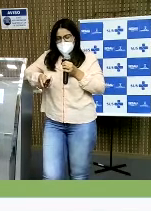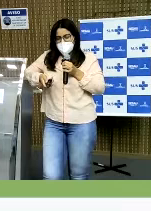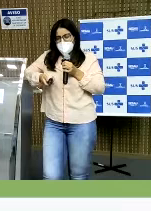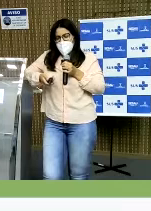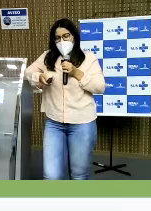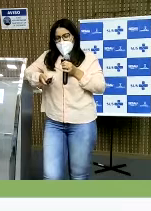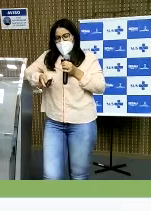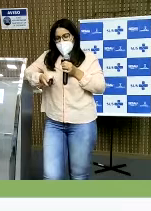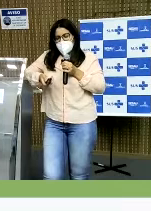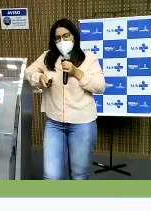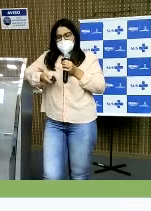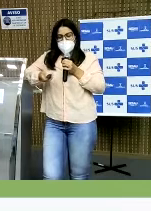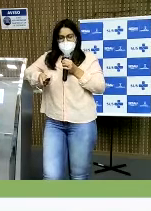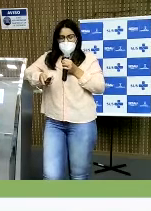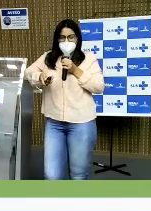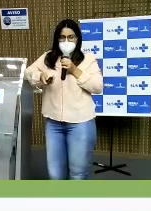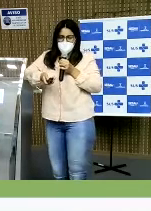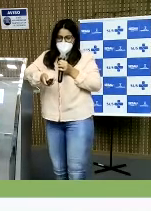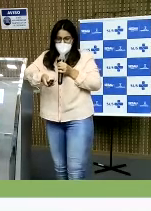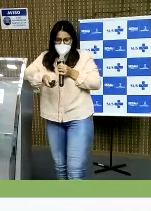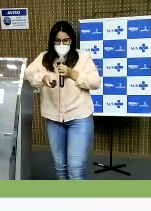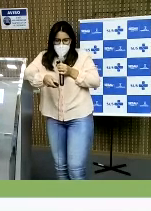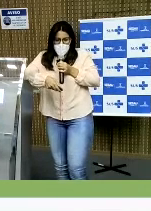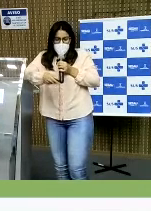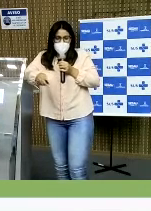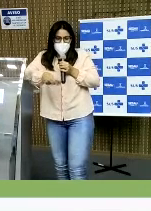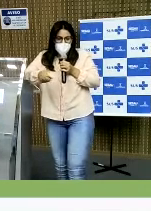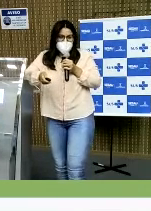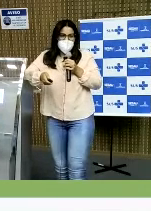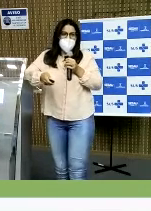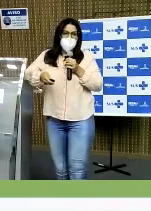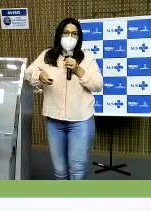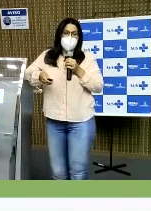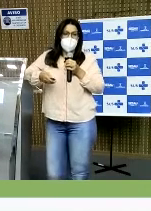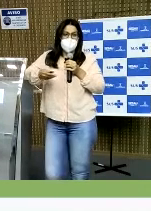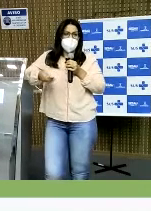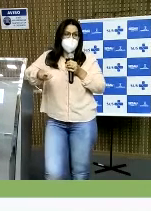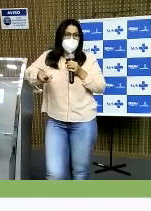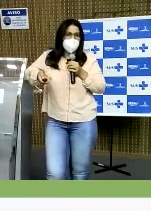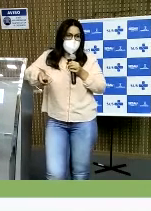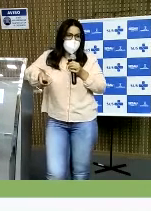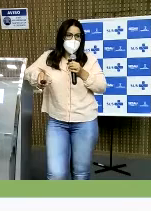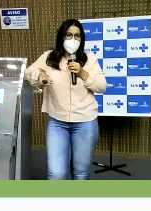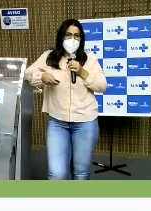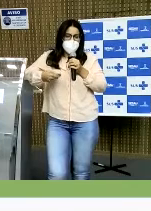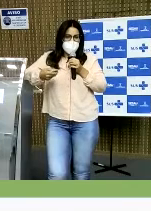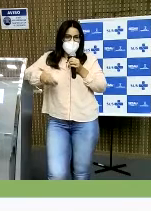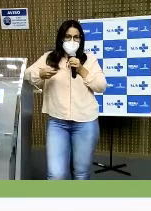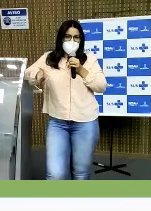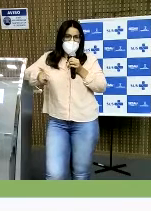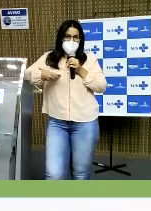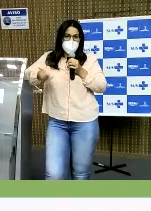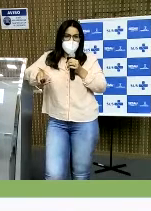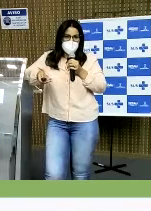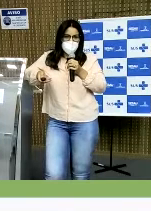teleconsulta, vacinação, Covid, entre outras, todos foram realizados pela nossa unidade. A Odonto ficou com atendimento muito prejudicado, né, nesse período